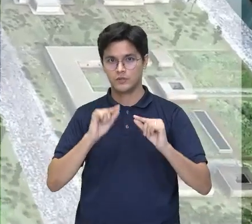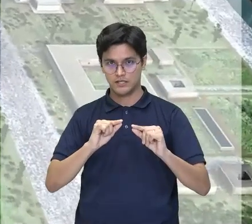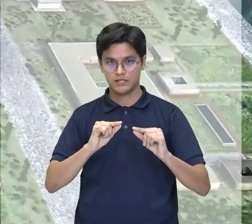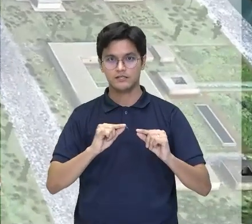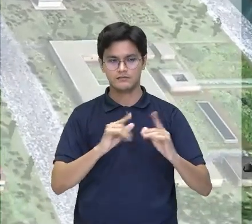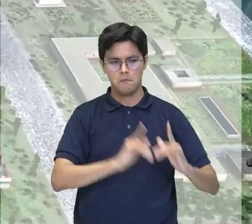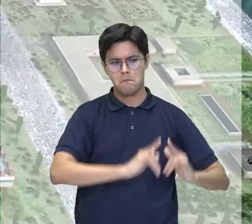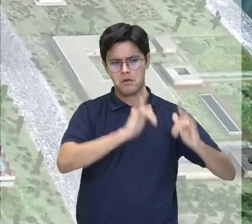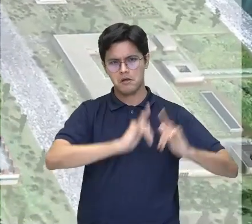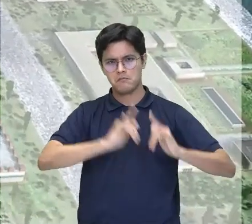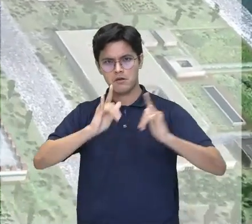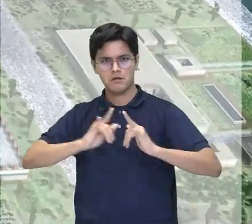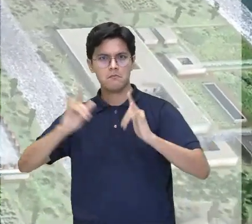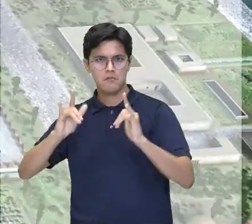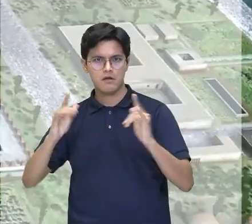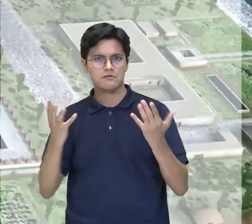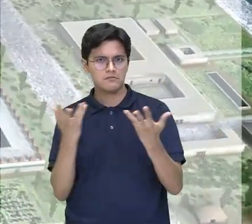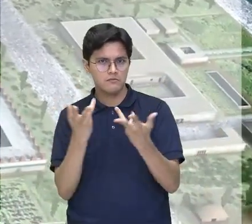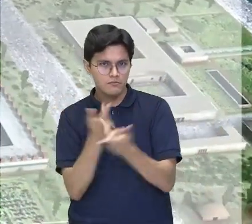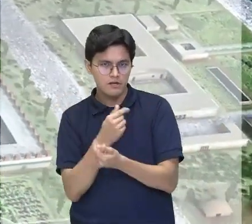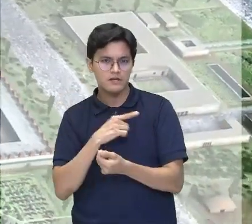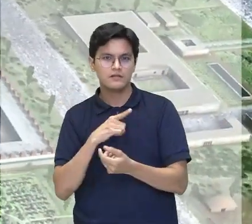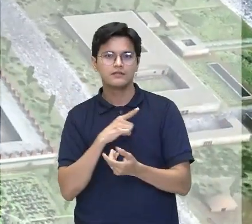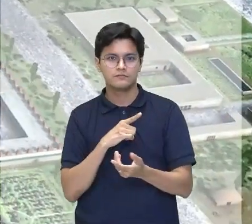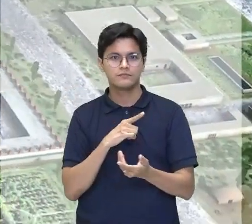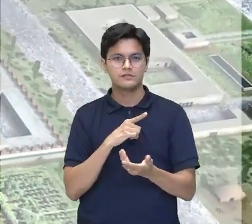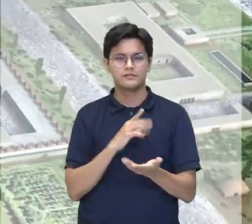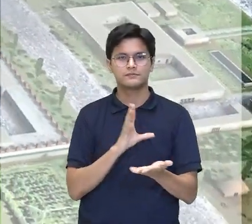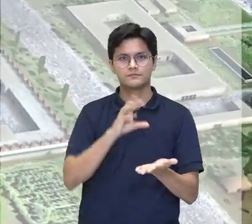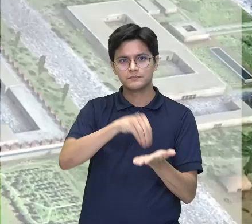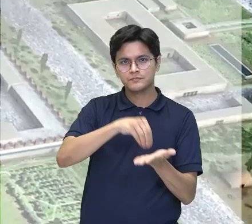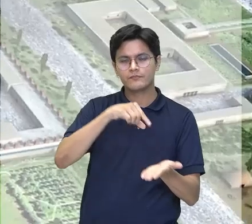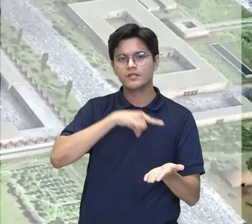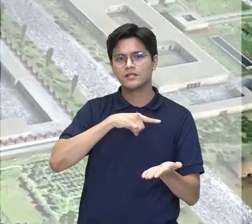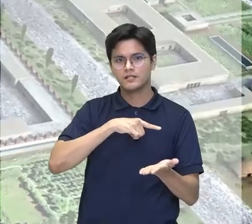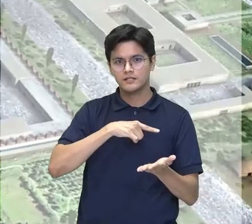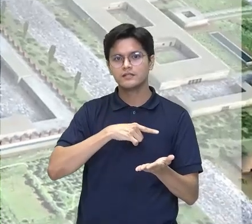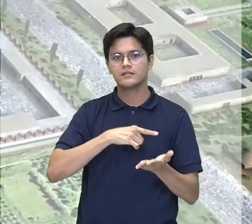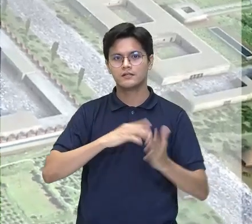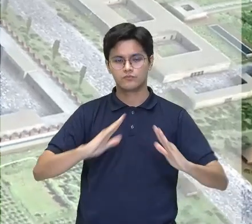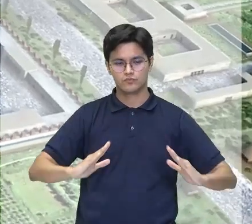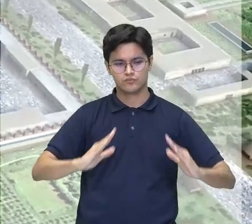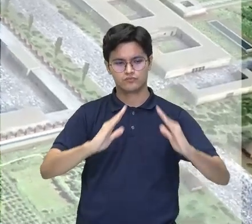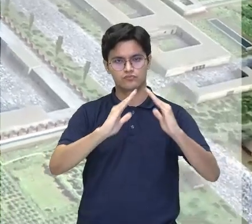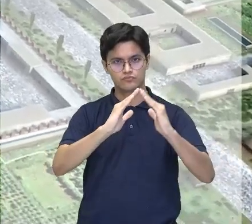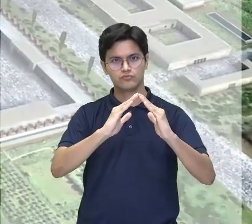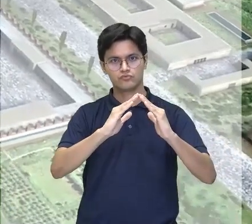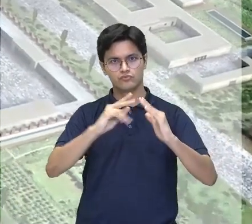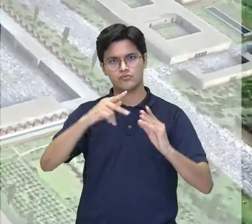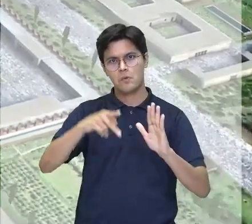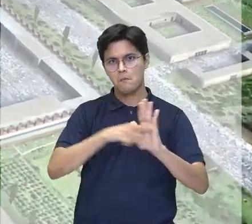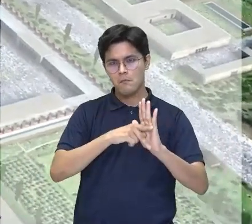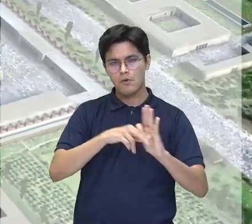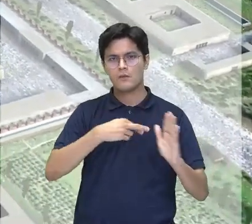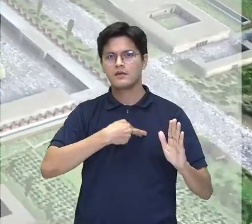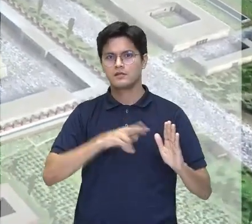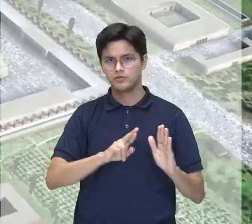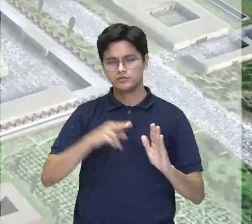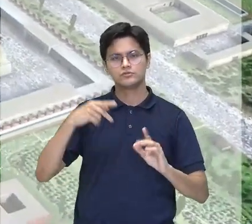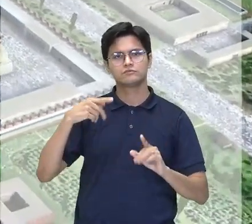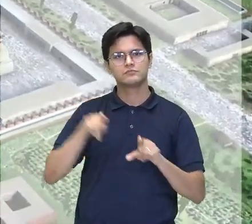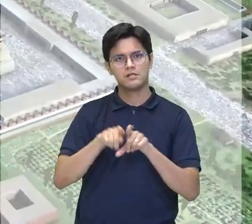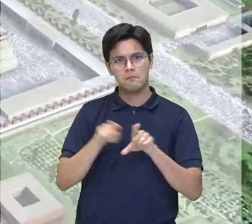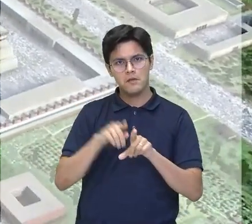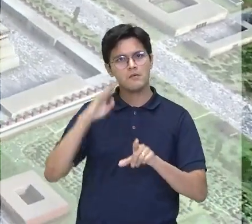construções, né? Observem que bem no centro nós temos aí um templo religioso, é um centro político, econômico